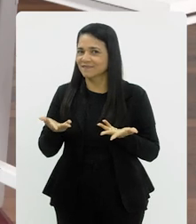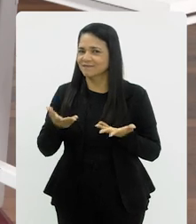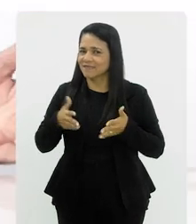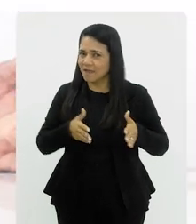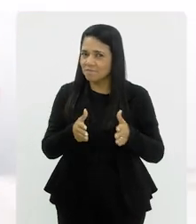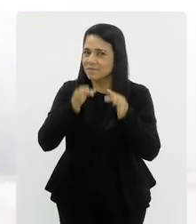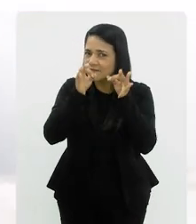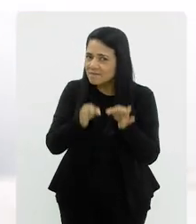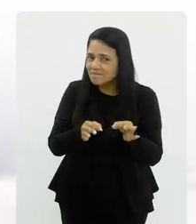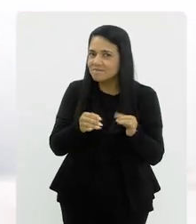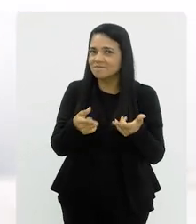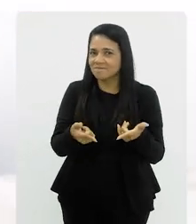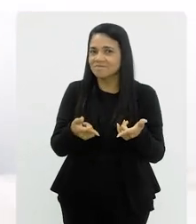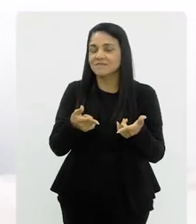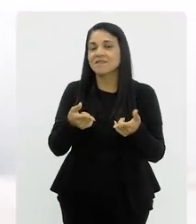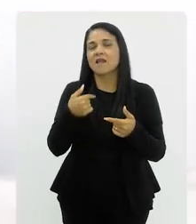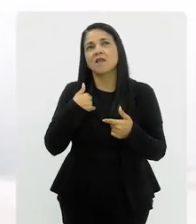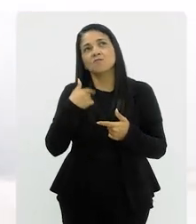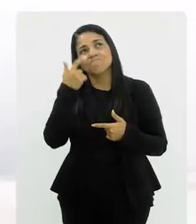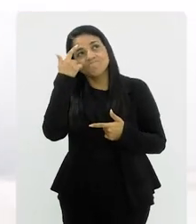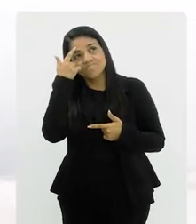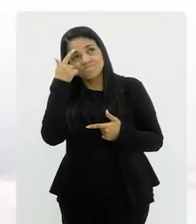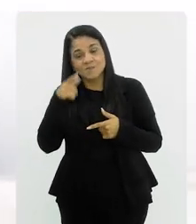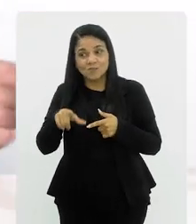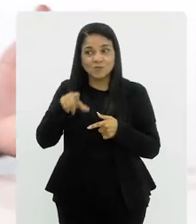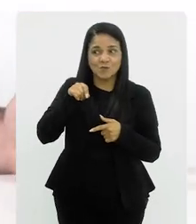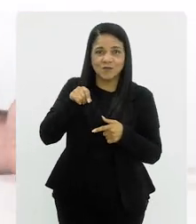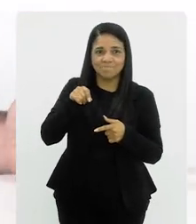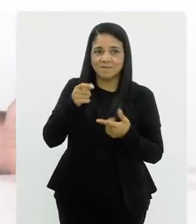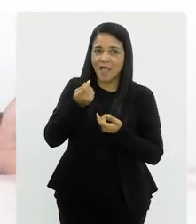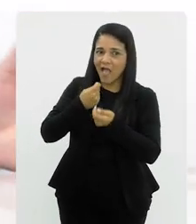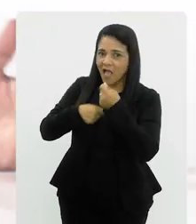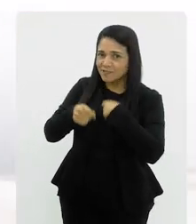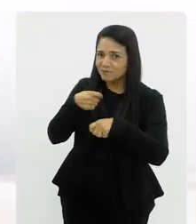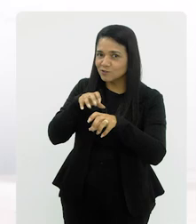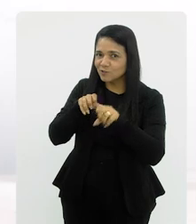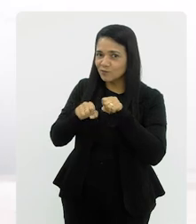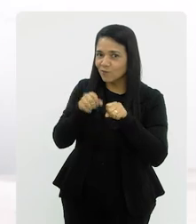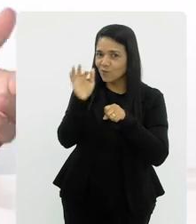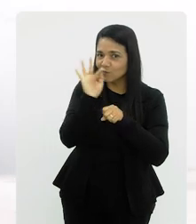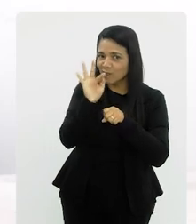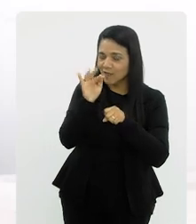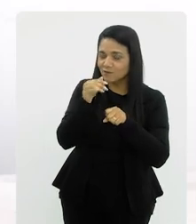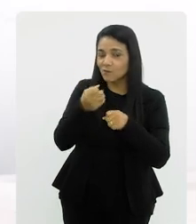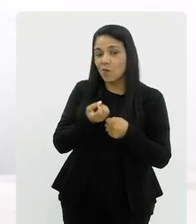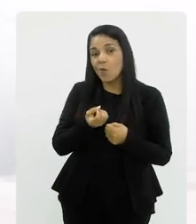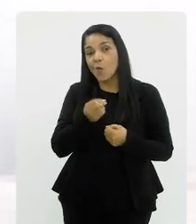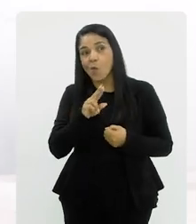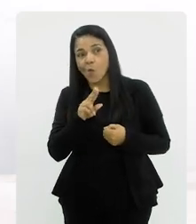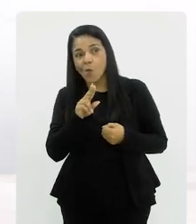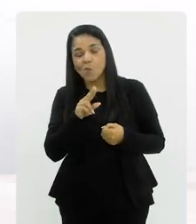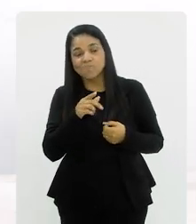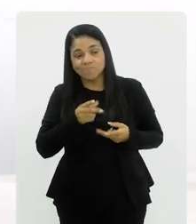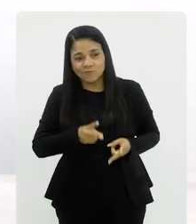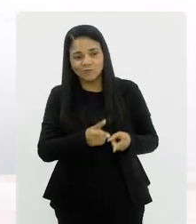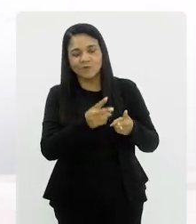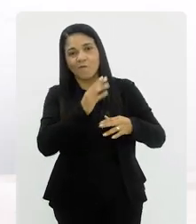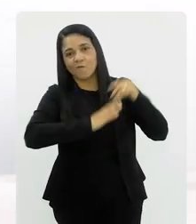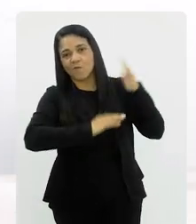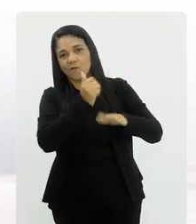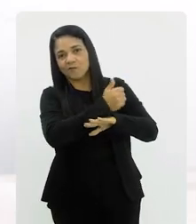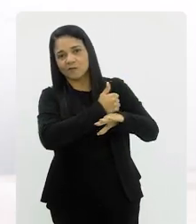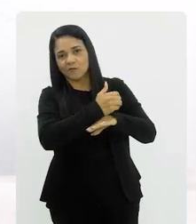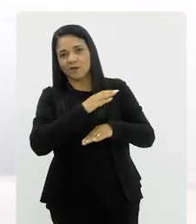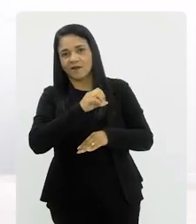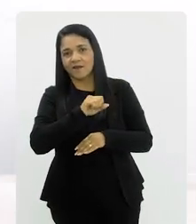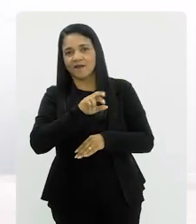que entrou em questão se eu sigo como o administrador, que eu já estava fazendo minha faculdade, me formando, ou se eu tocava como carnavalesco, que a escola